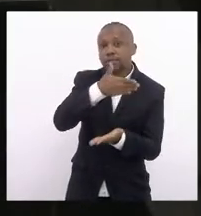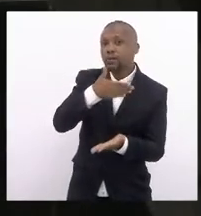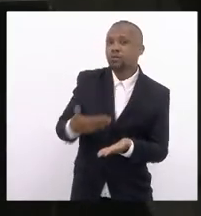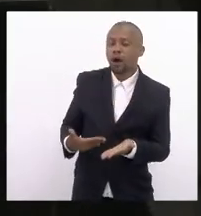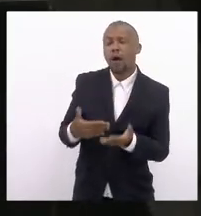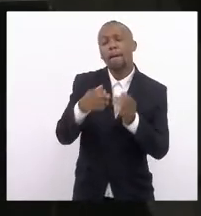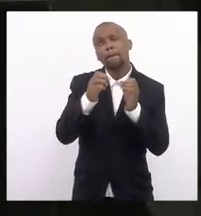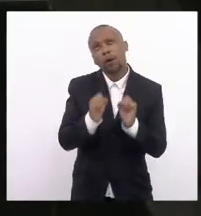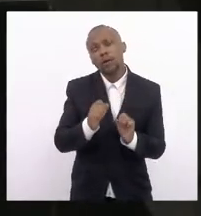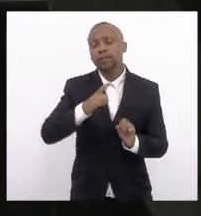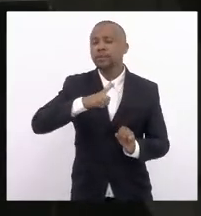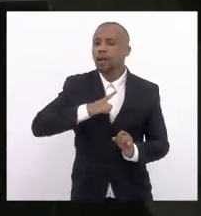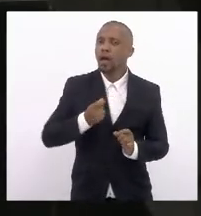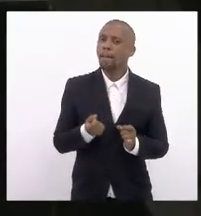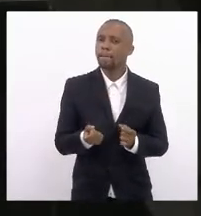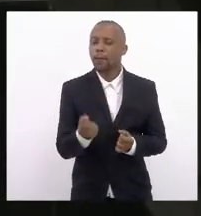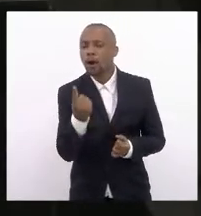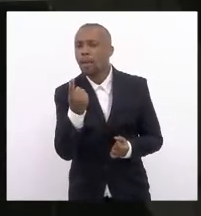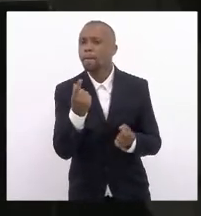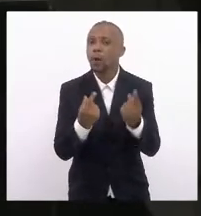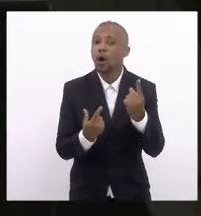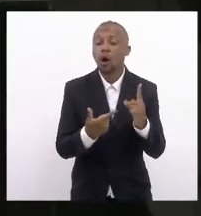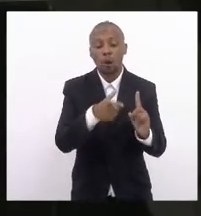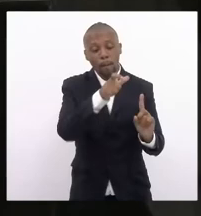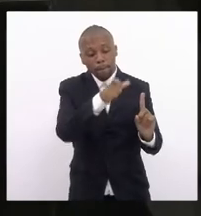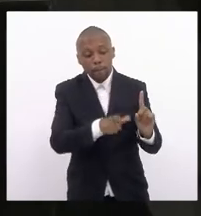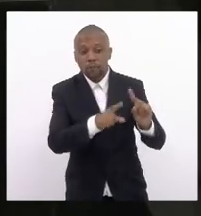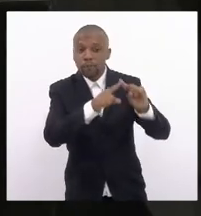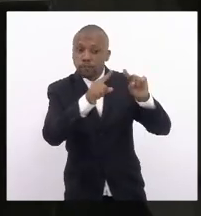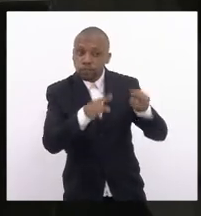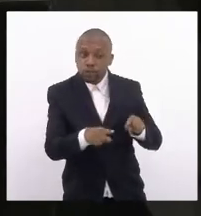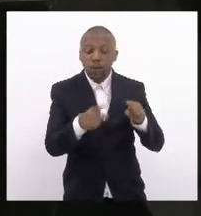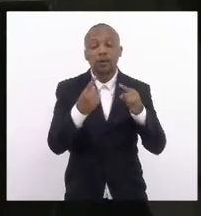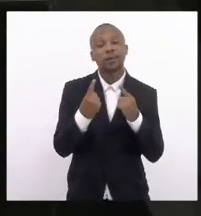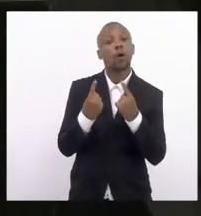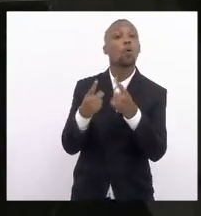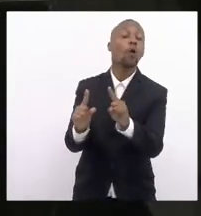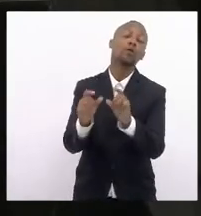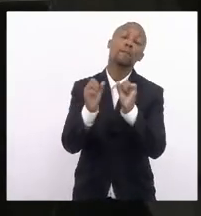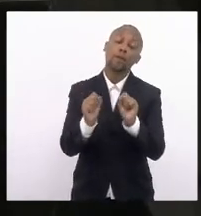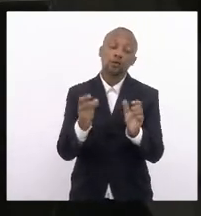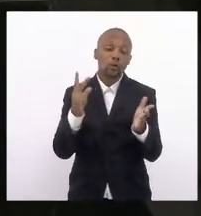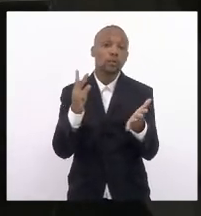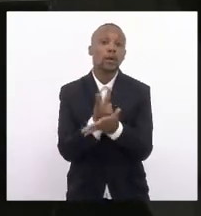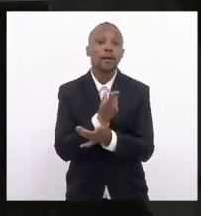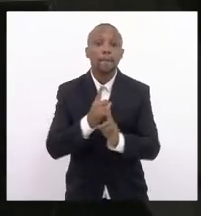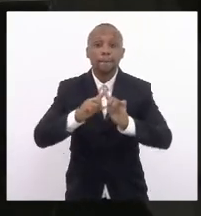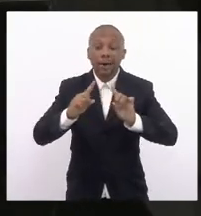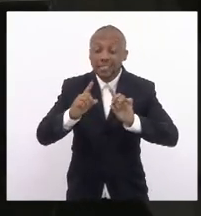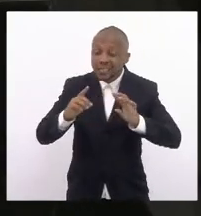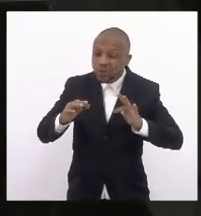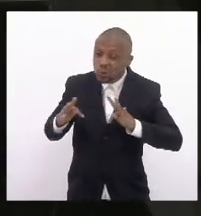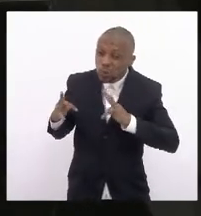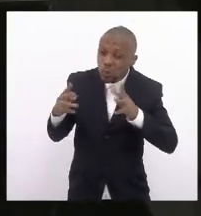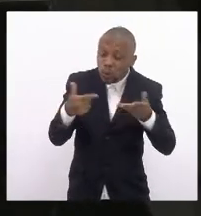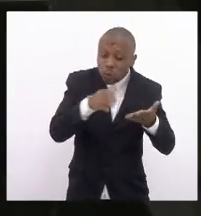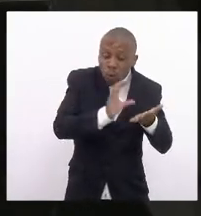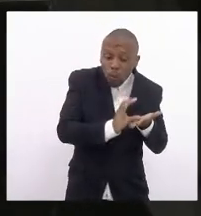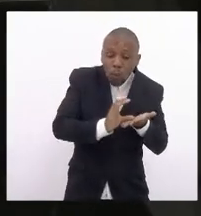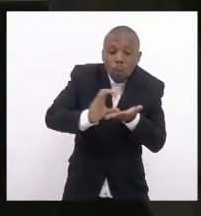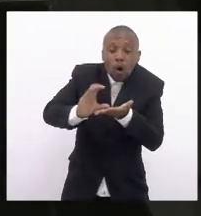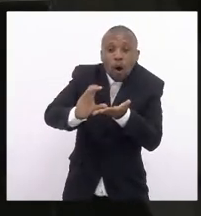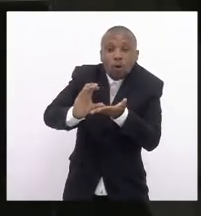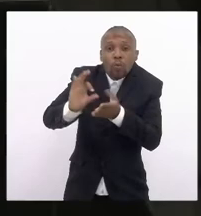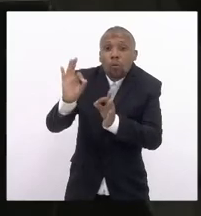eventualmente, um conselheiro, uma conselheira, que seja contrário ao projeto, isso pode acontecer. Mas o Conselho Estadual de Educação, órgão